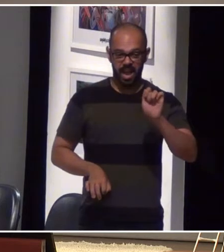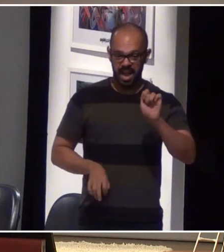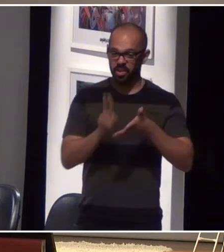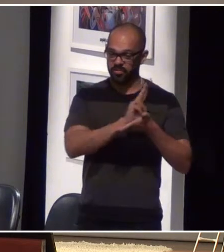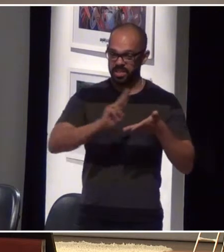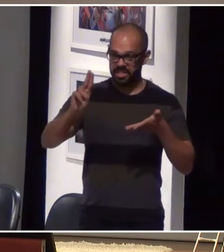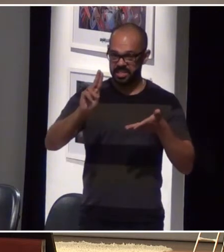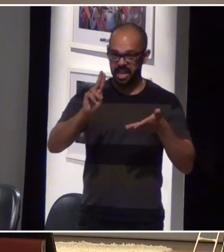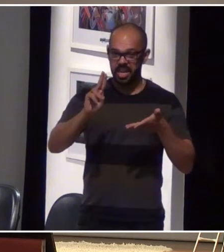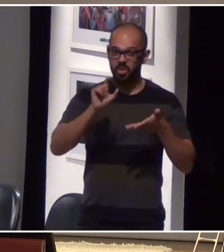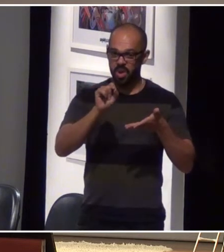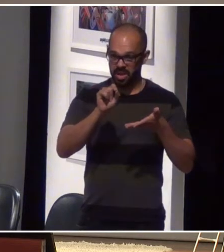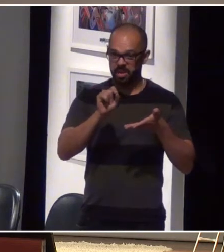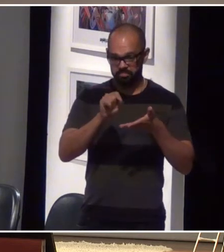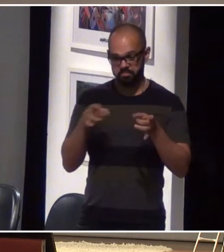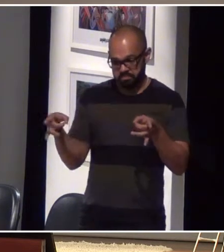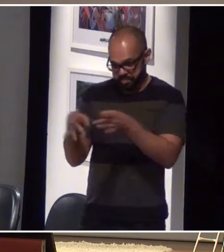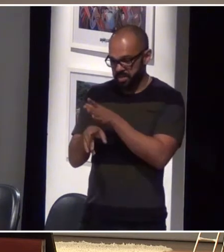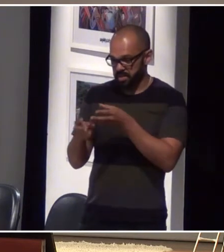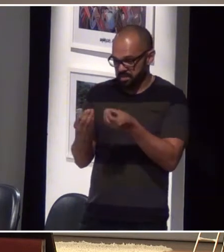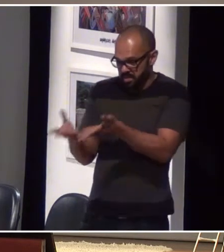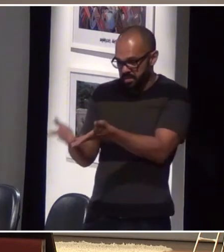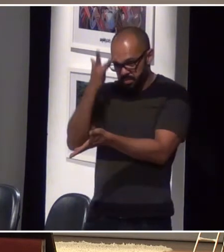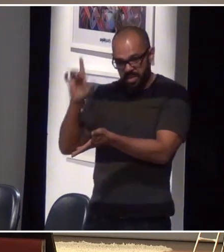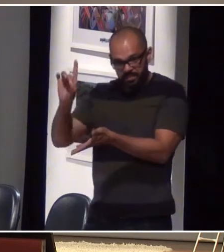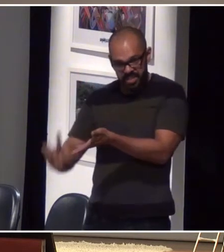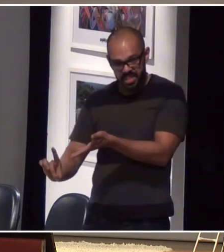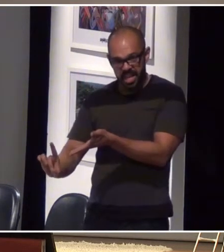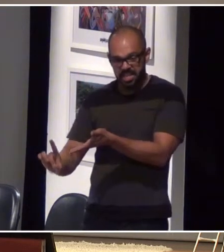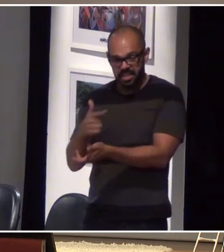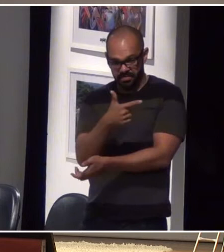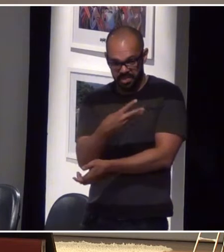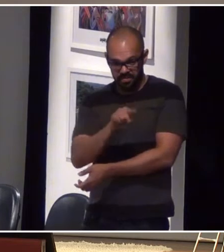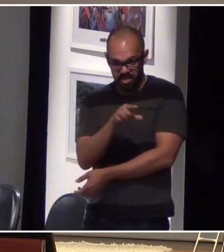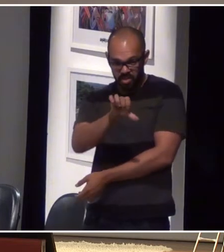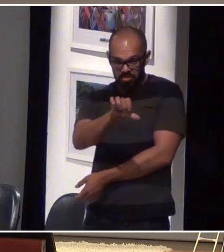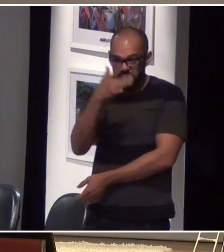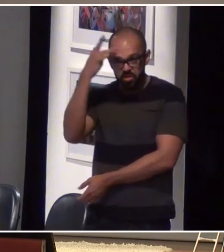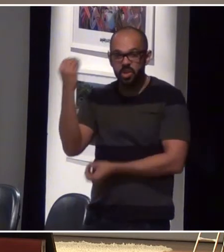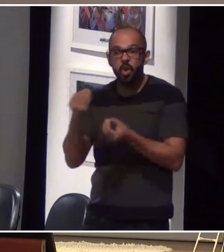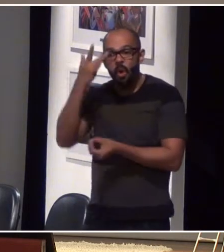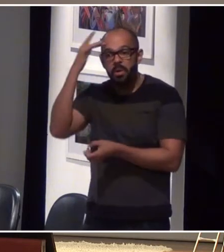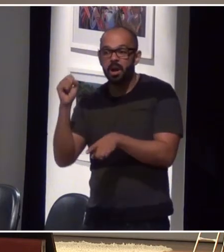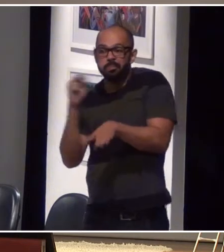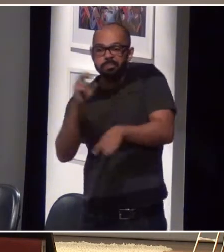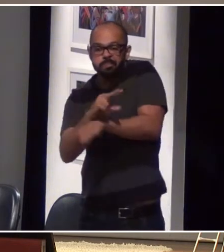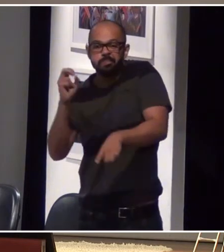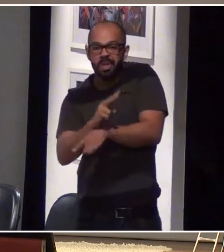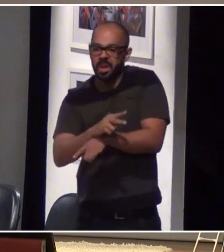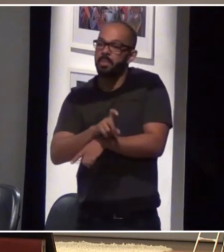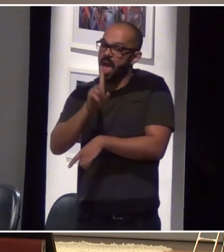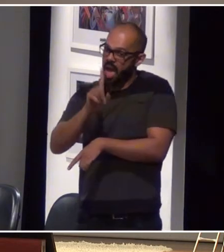das universidades públicas federais forem destinadas para pessoas com deficiência, eu não sei como esses alunos serão atendidos. Mas